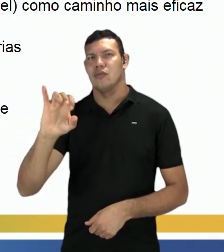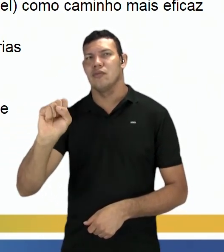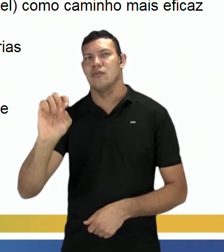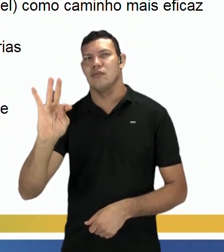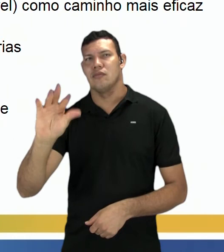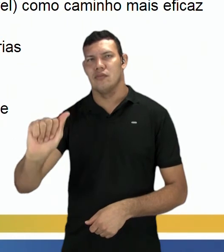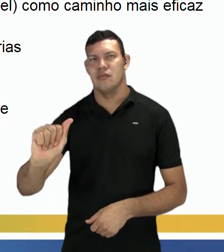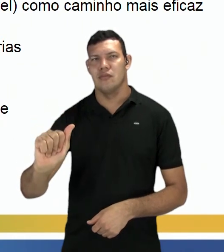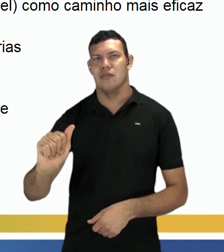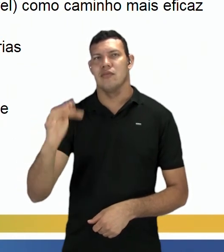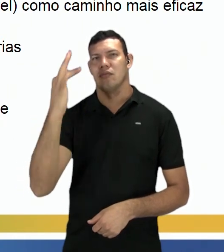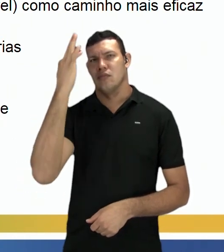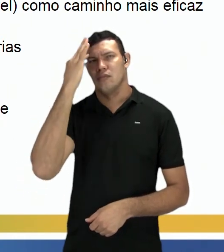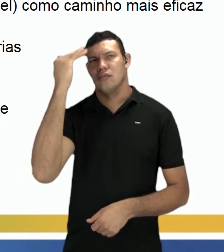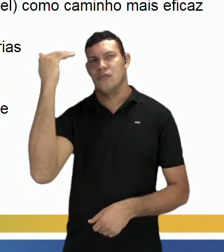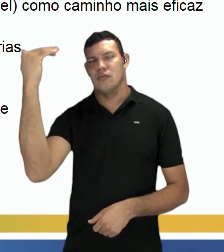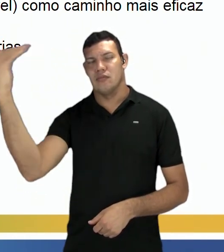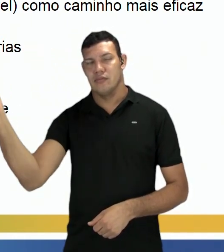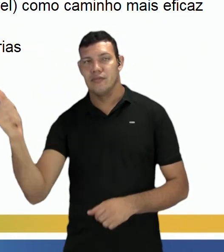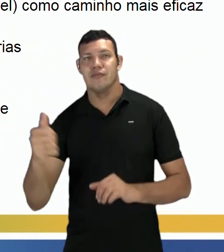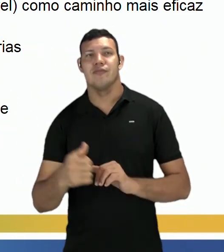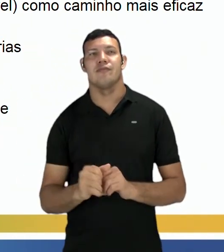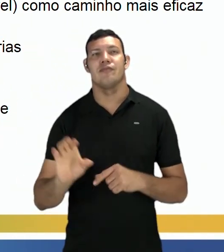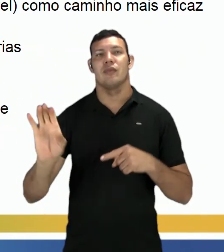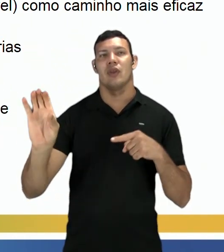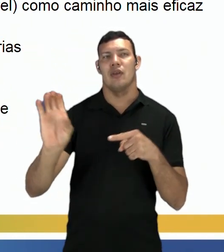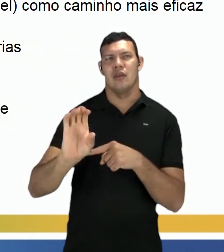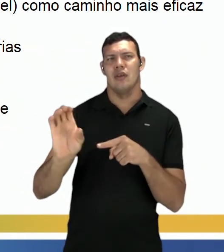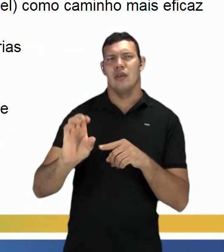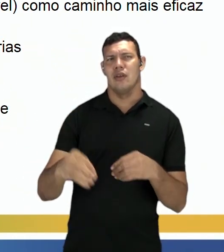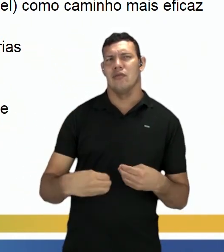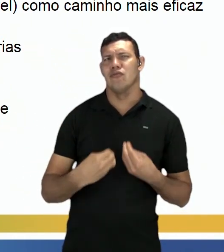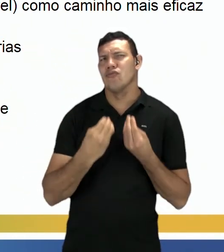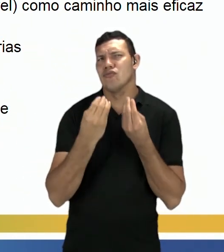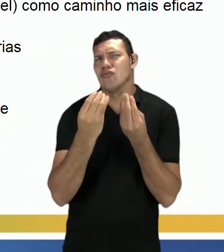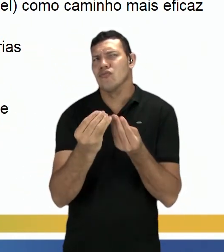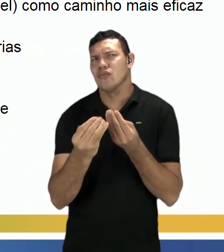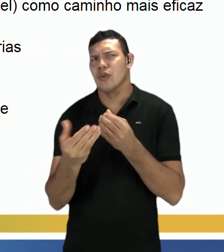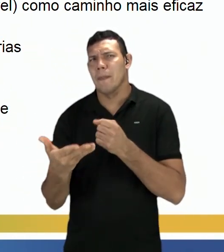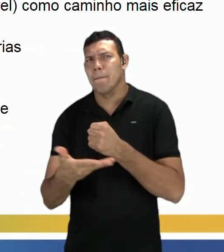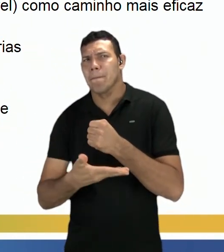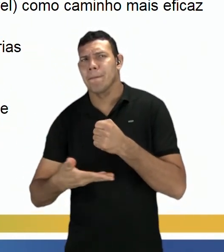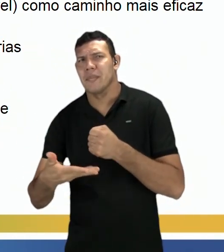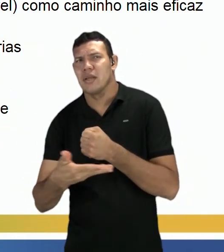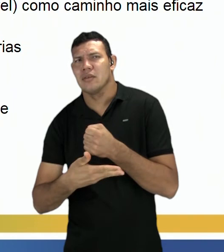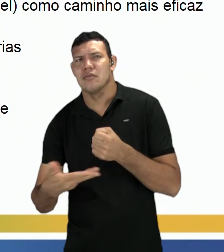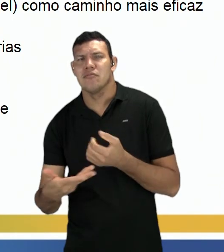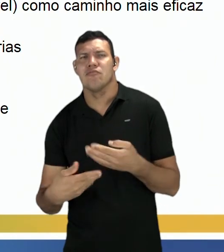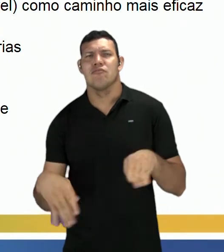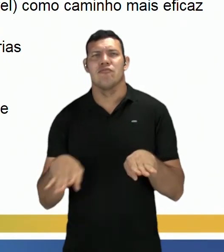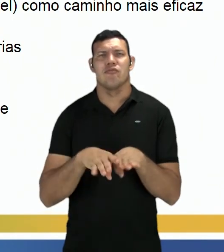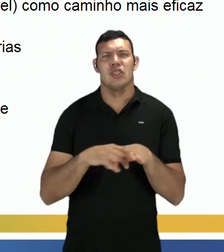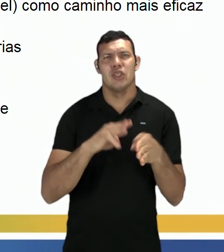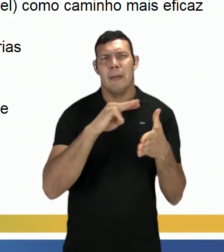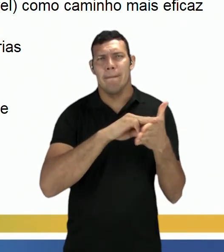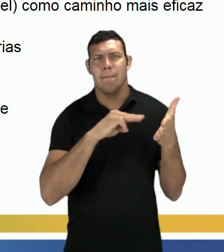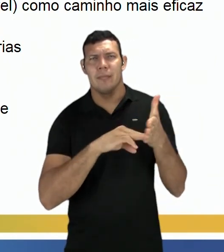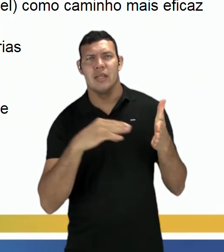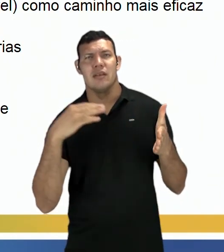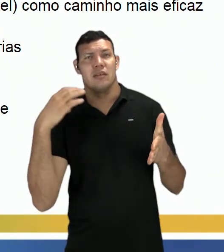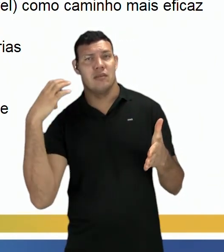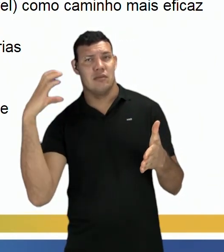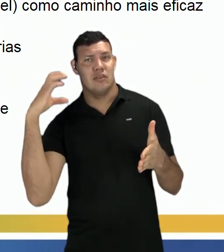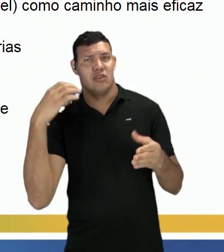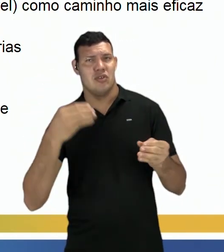C: fornecer bases e pressupostos ao método científico flexível, discutível, como caminho mais